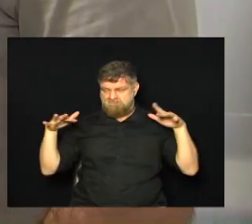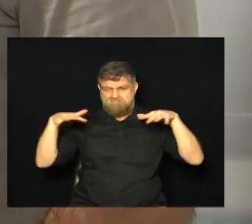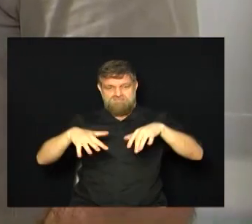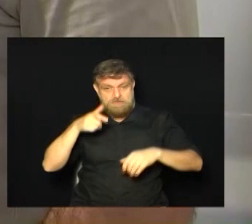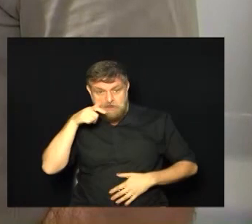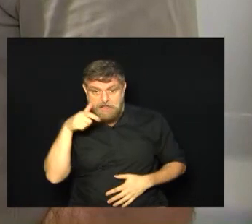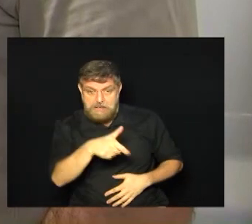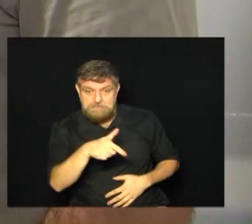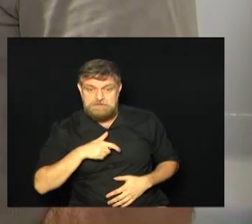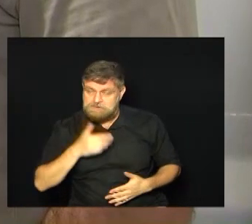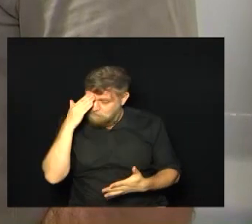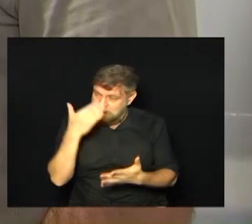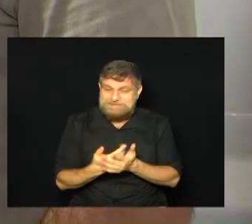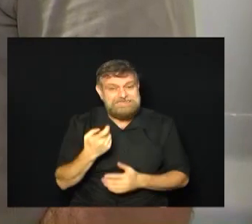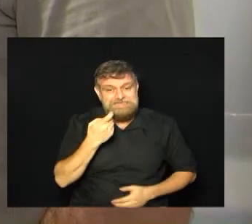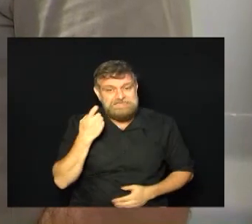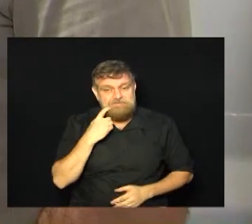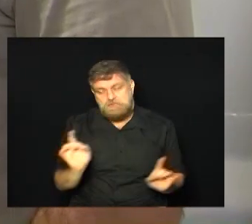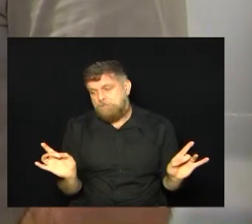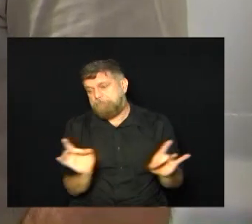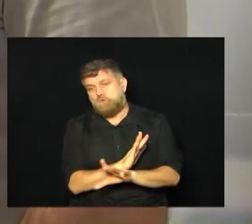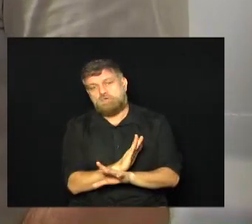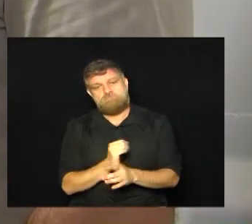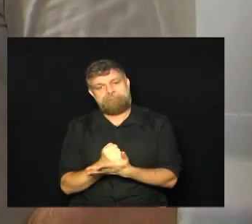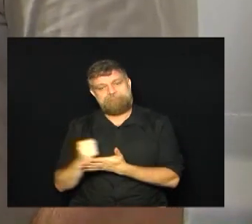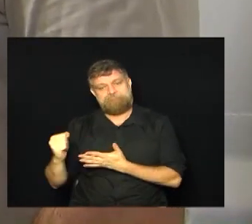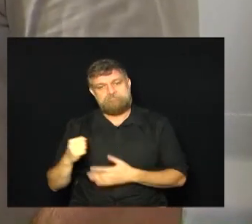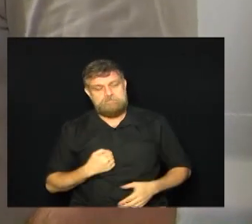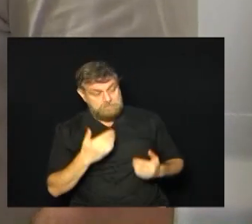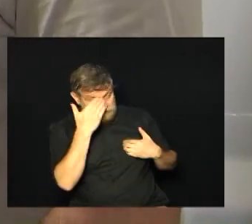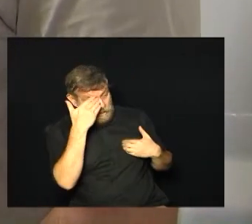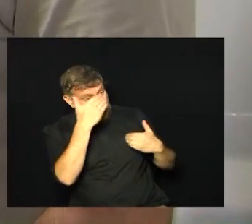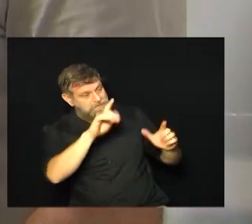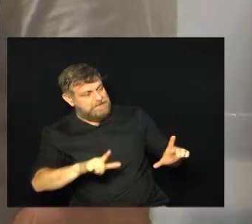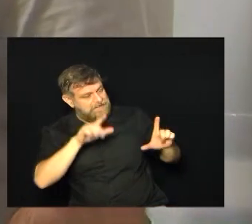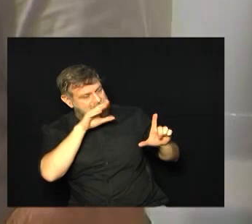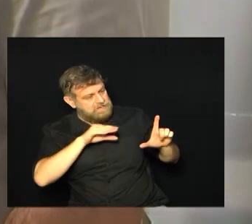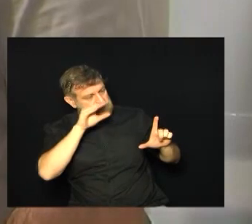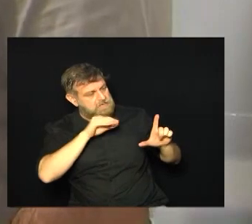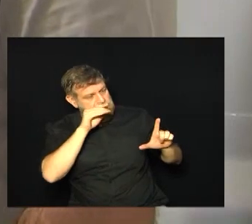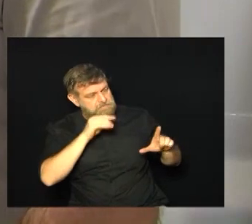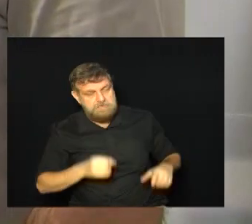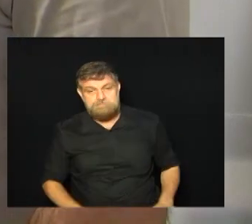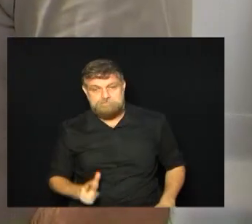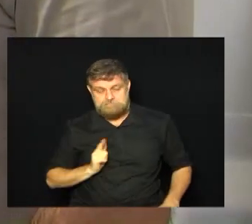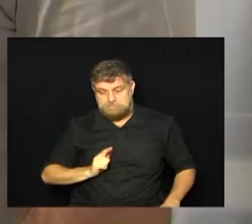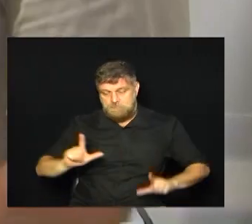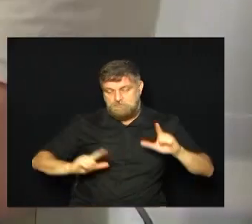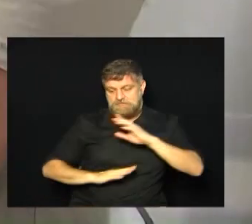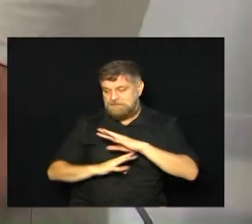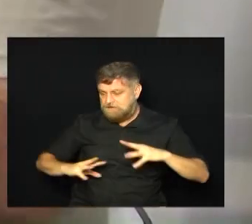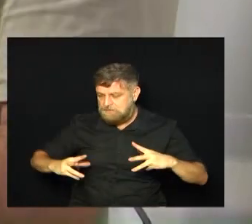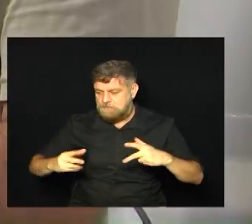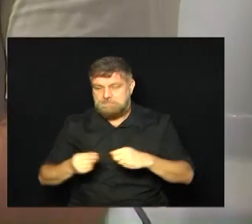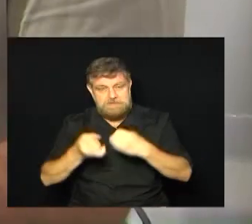eu acredito que até sexta-feira estejam encerradas. Tá bom, muito obrigado pela sua participação conosco ao vivo aqui no Câmara Total,